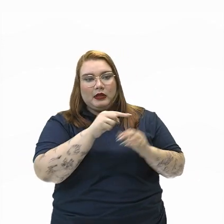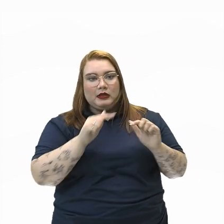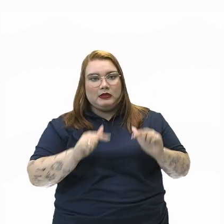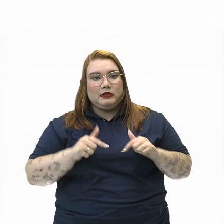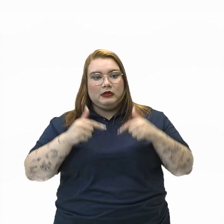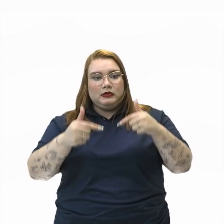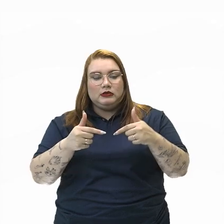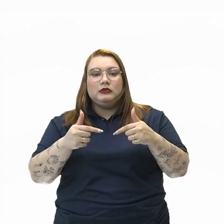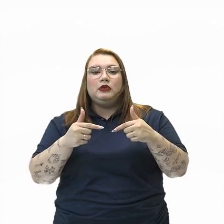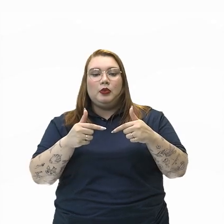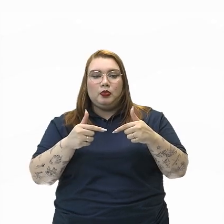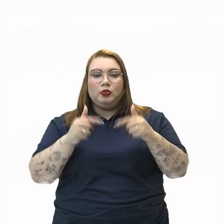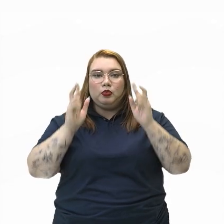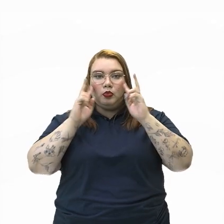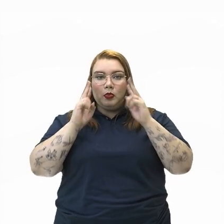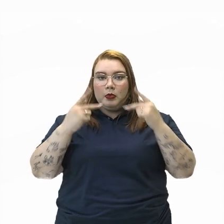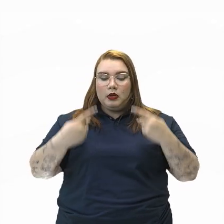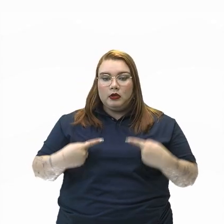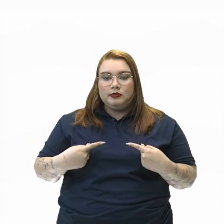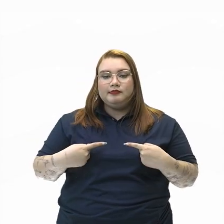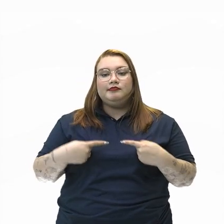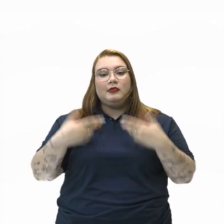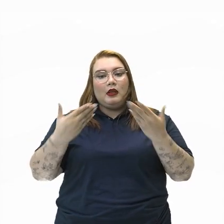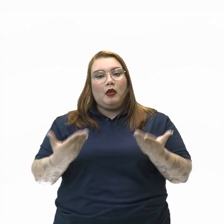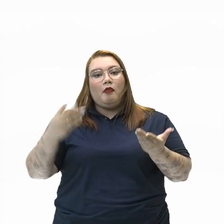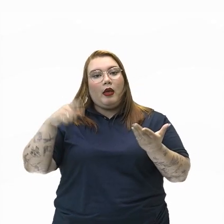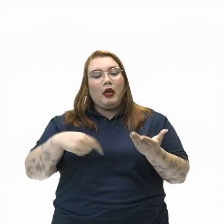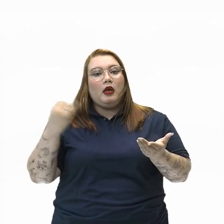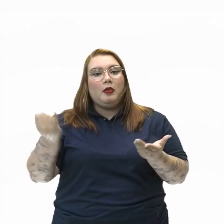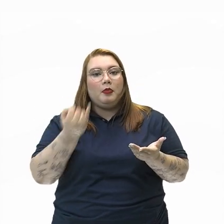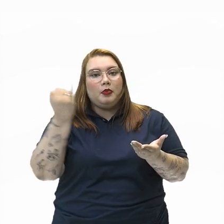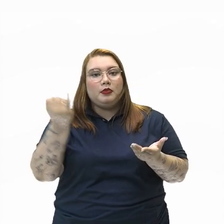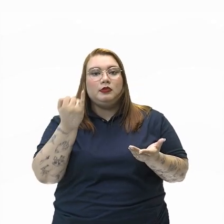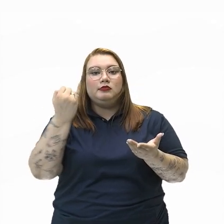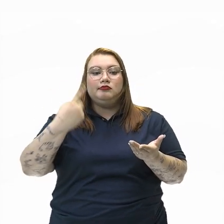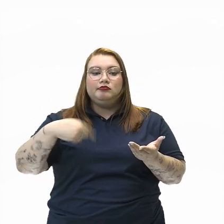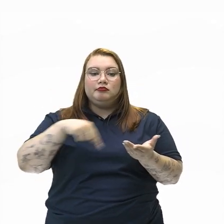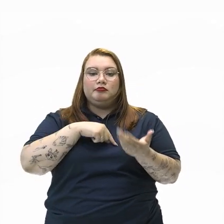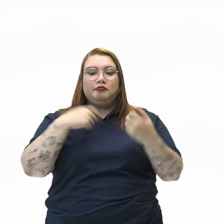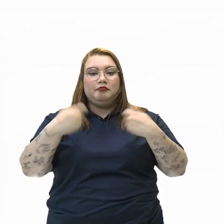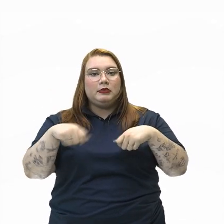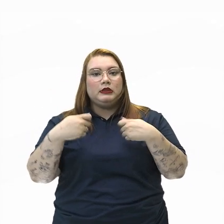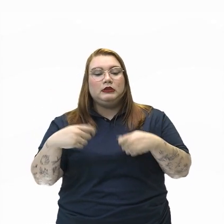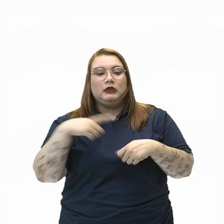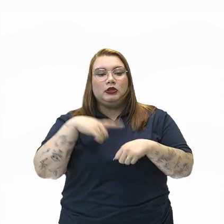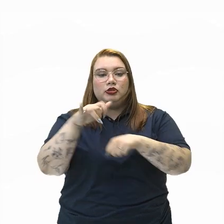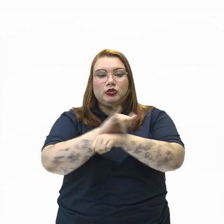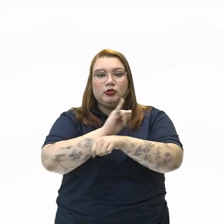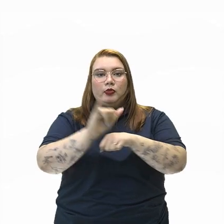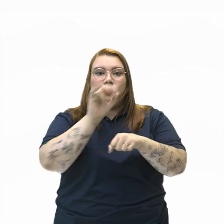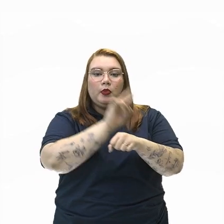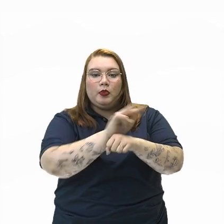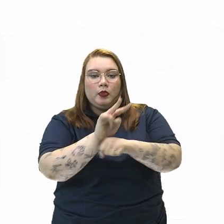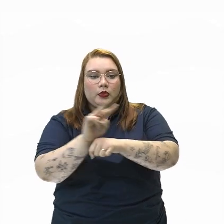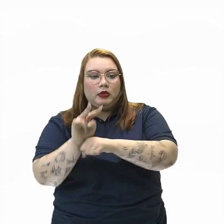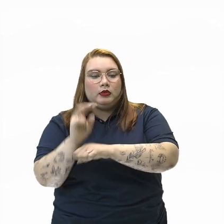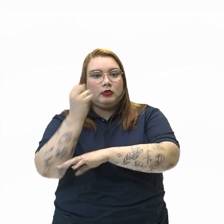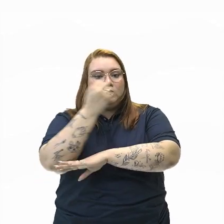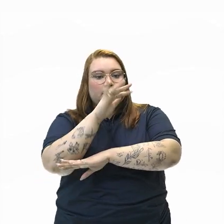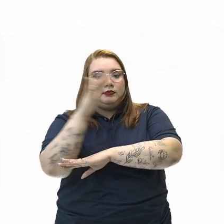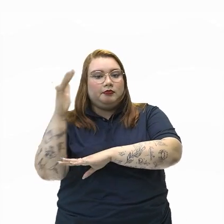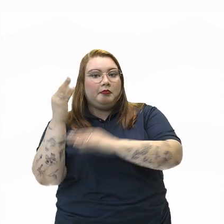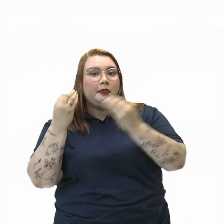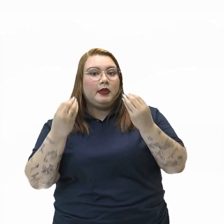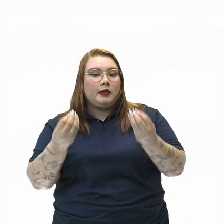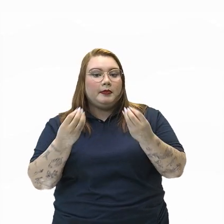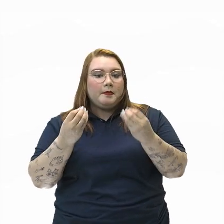né, a ação do homem, torna-se essencial adotar medidas de conservação e preservação da